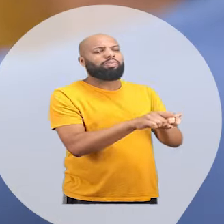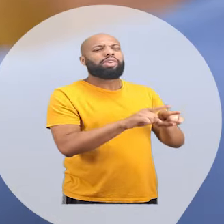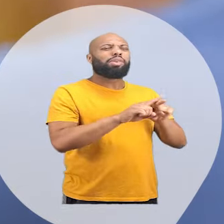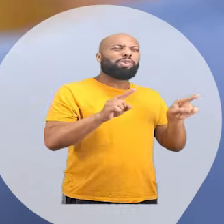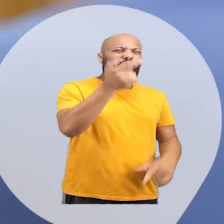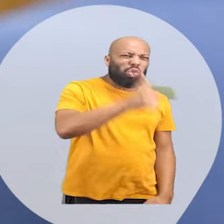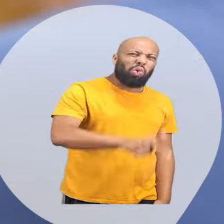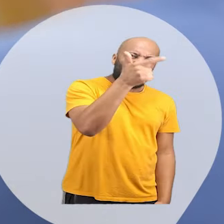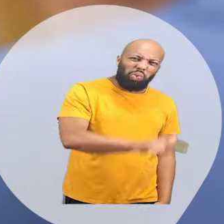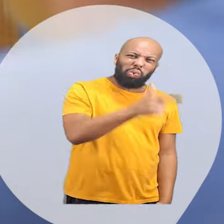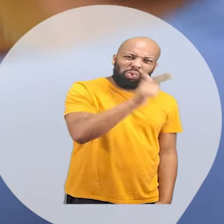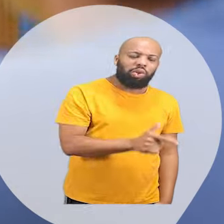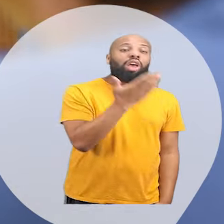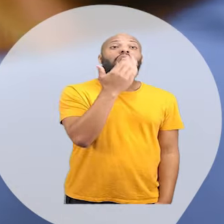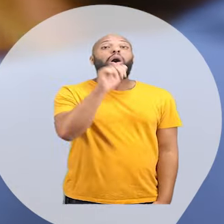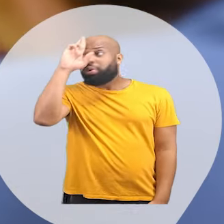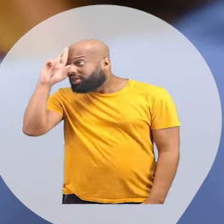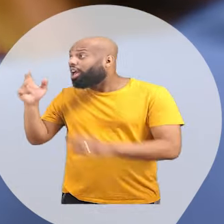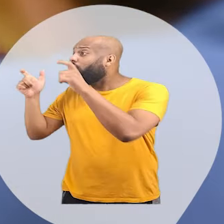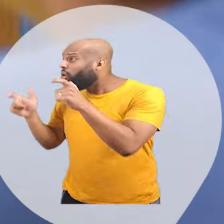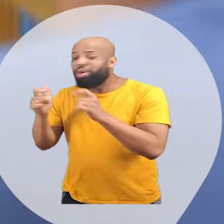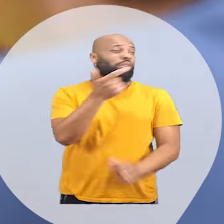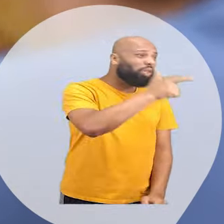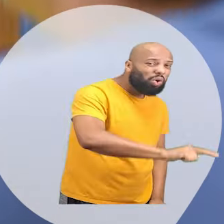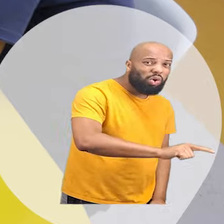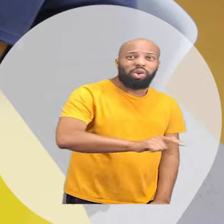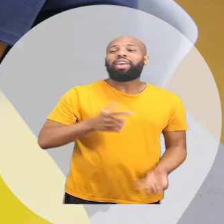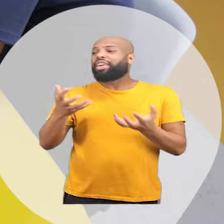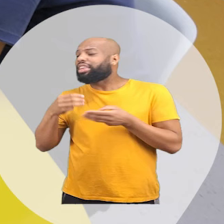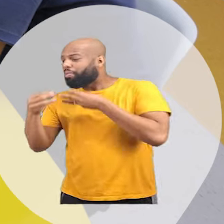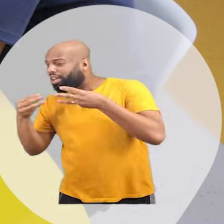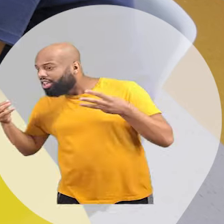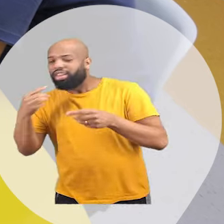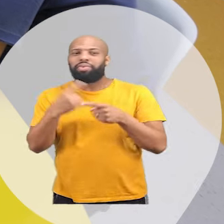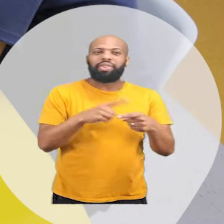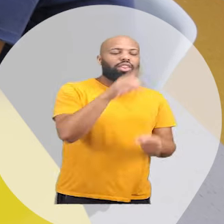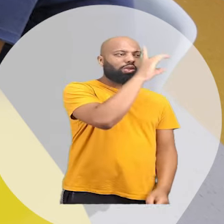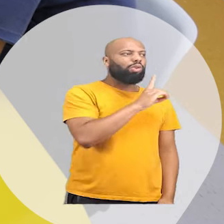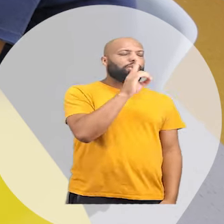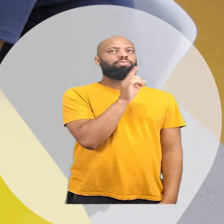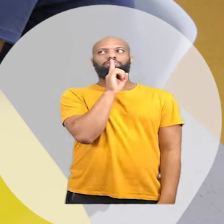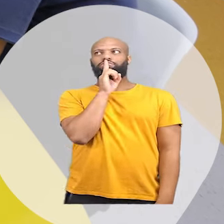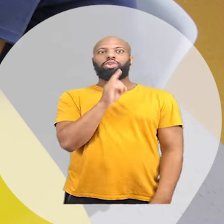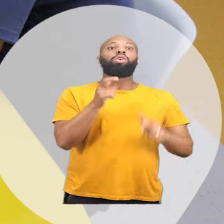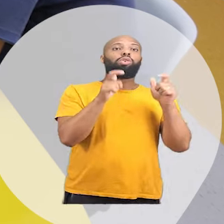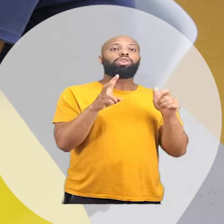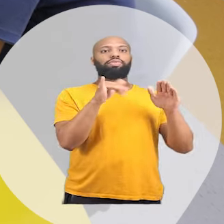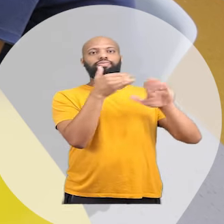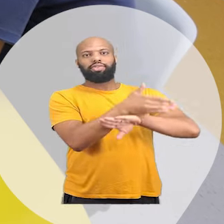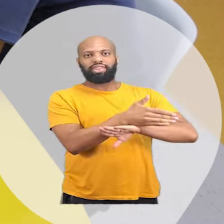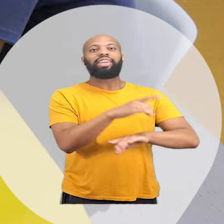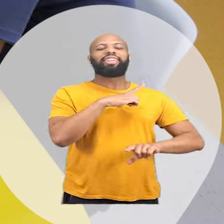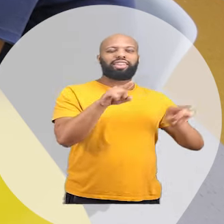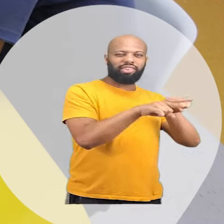Nossa mas vamos novamente naquele lugar tem uma moça ai aonde queria massa chega domingo ficar aquele silêncio onde é que